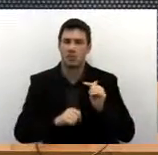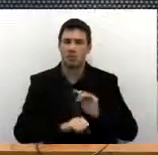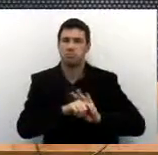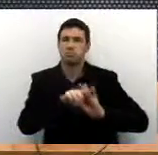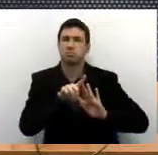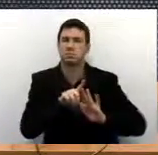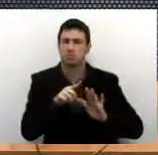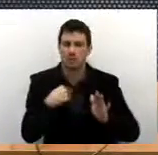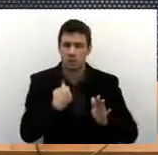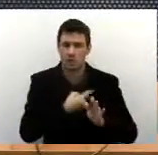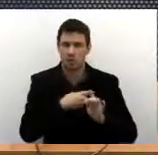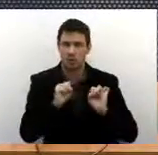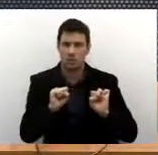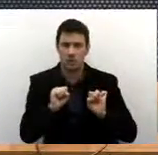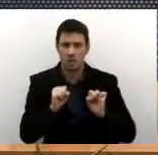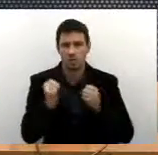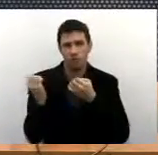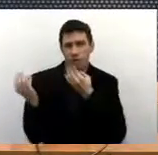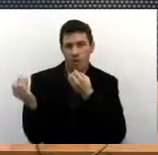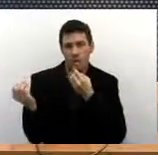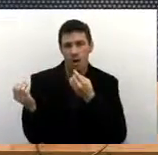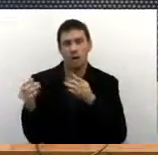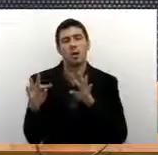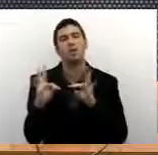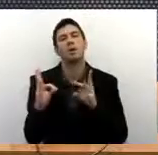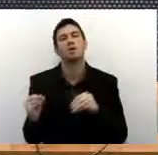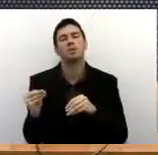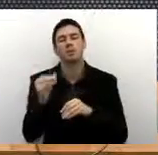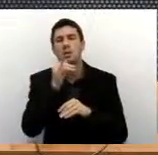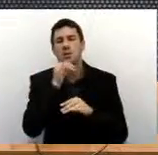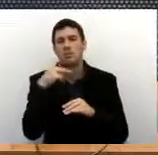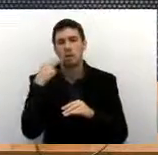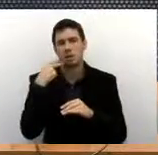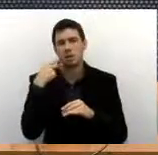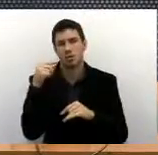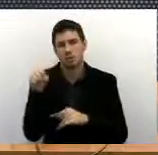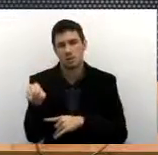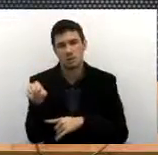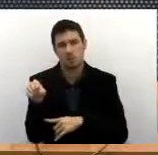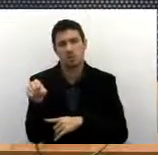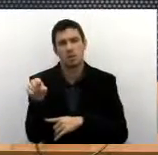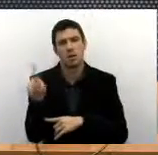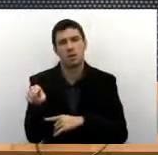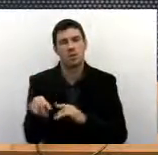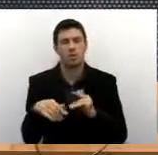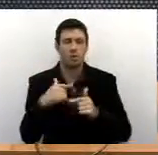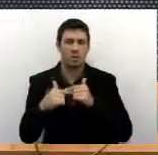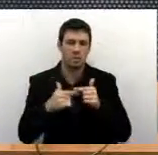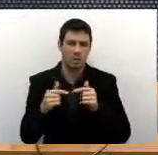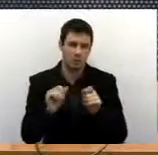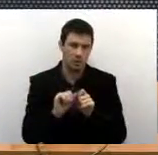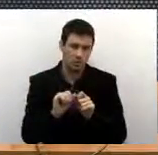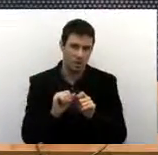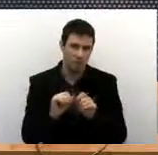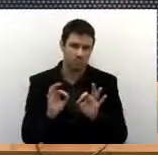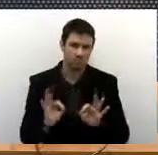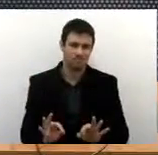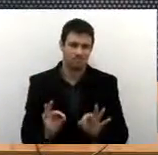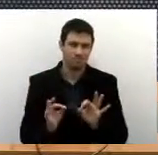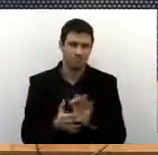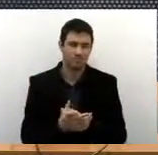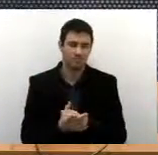que possamos informar a todos os vereadores, isso é um trabalho que eu faço questão